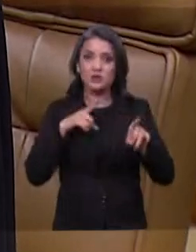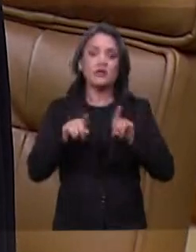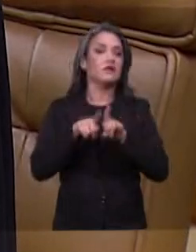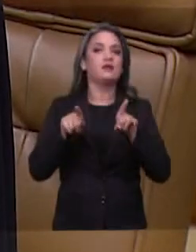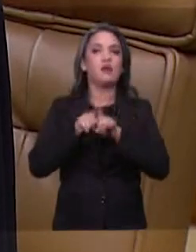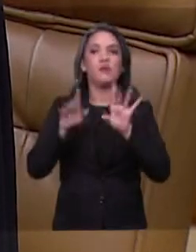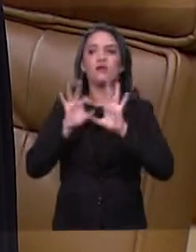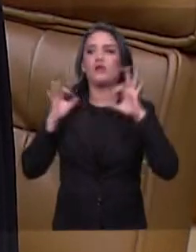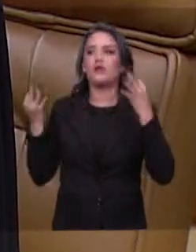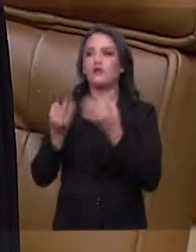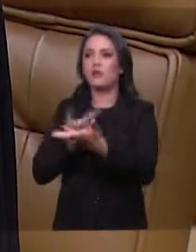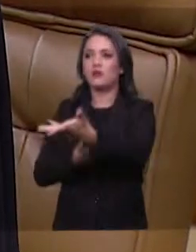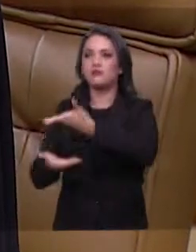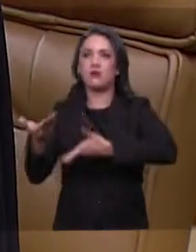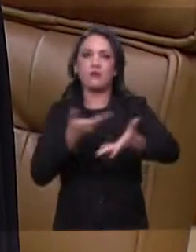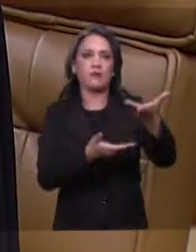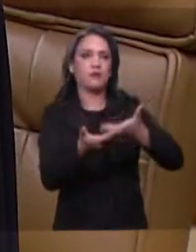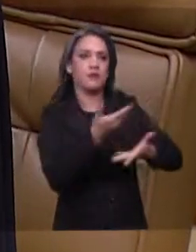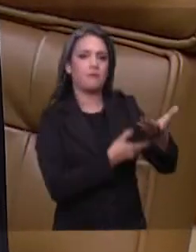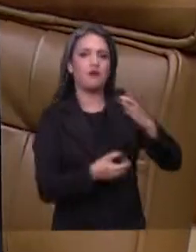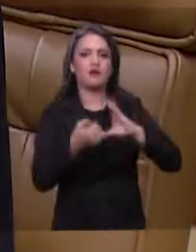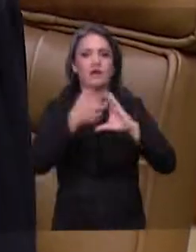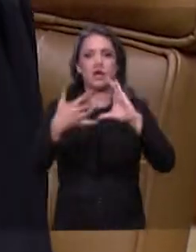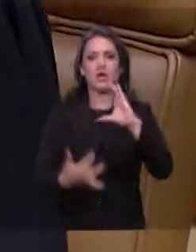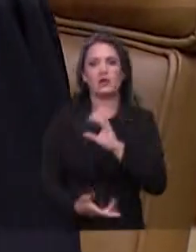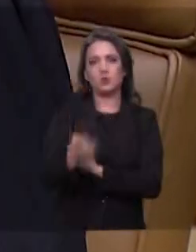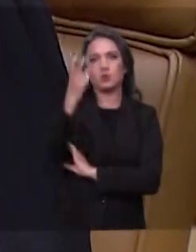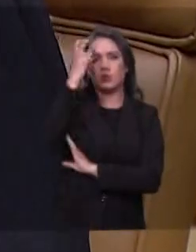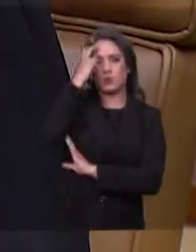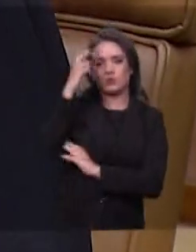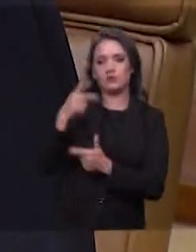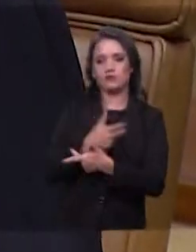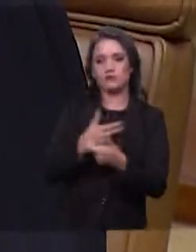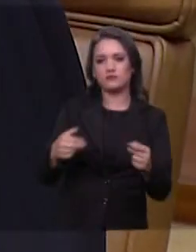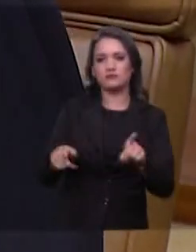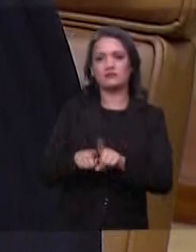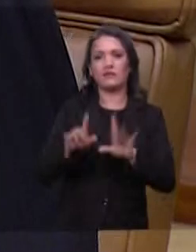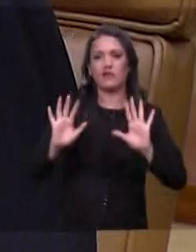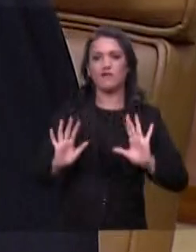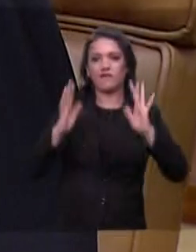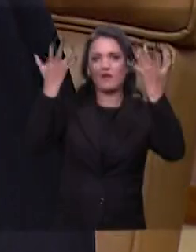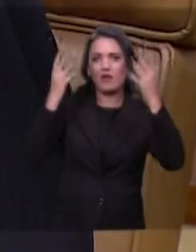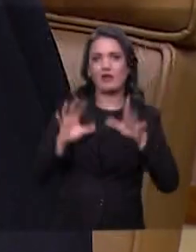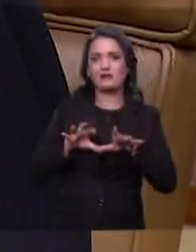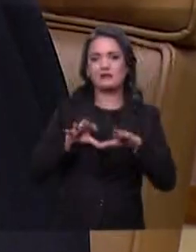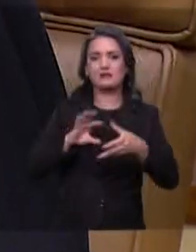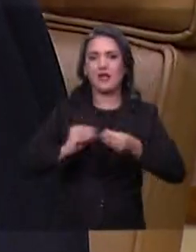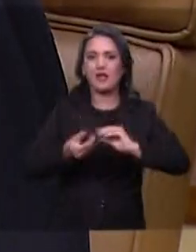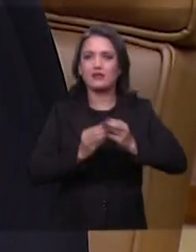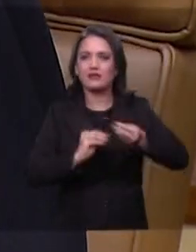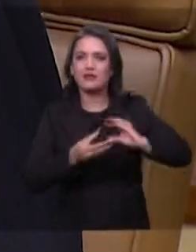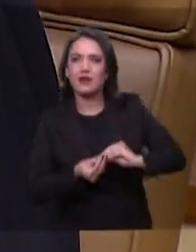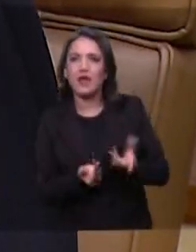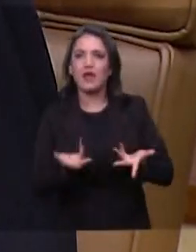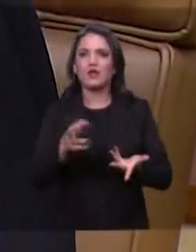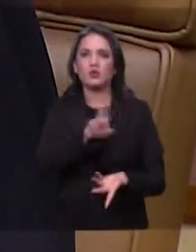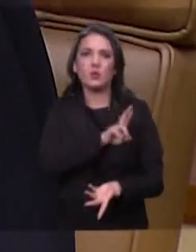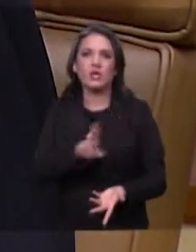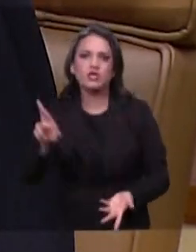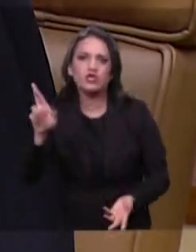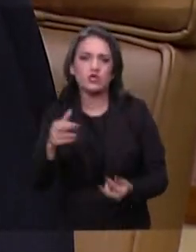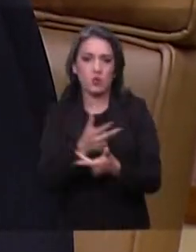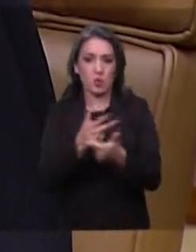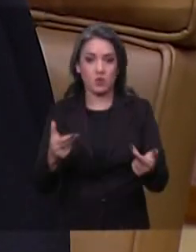compadrio entre os seus membros e dividir características culturais próprias como festas, artesanatos, rezas, entre outros.